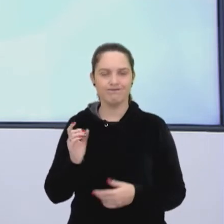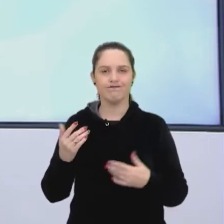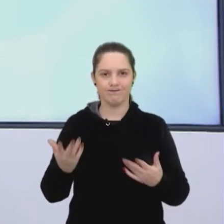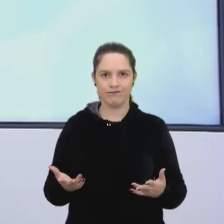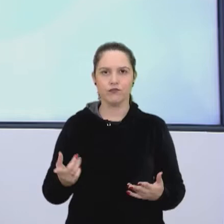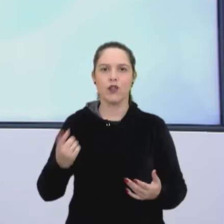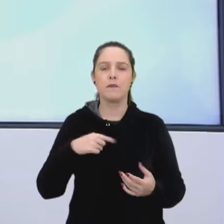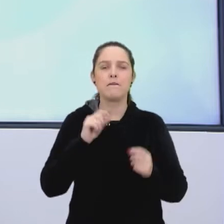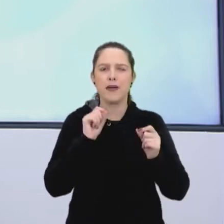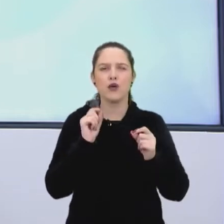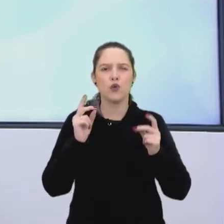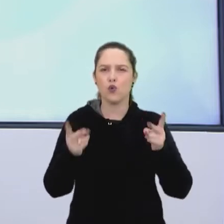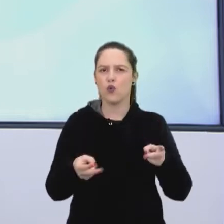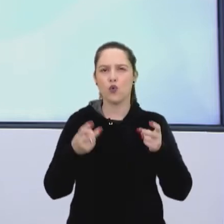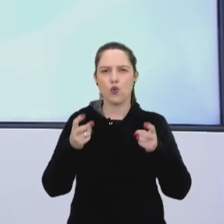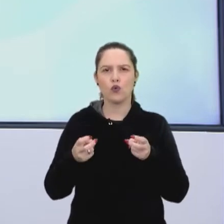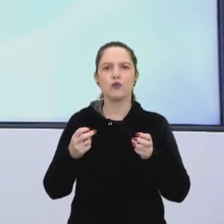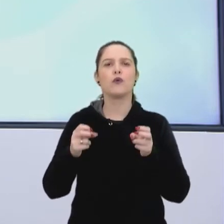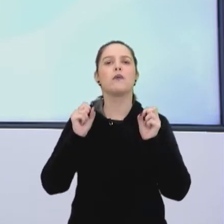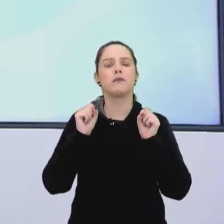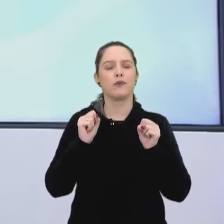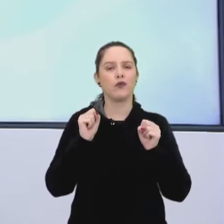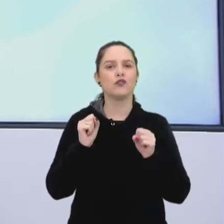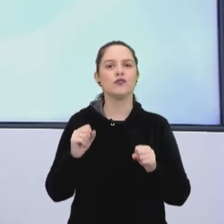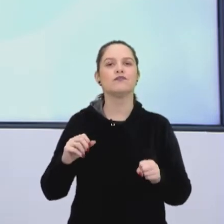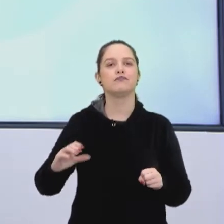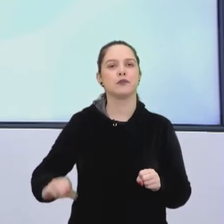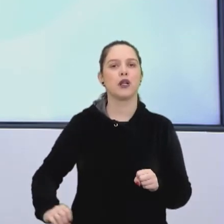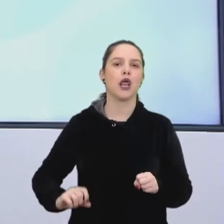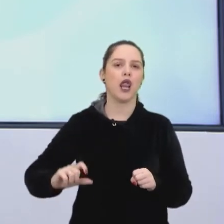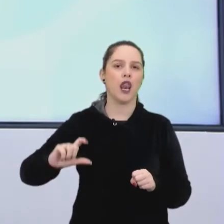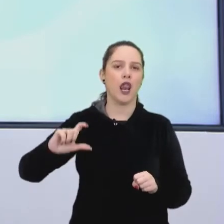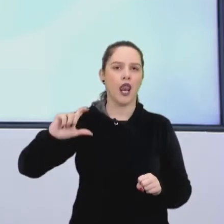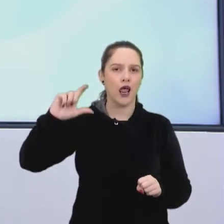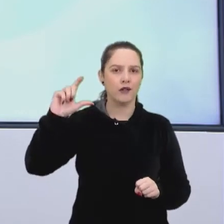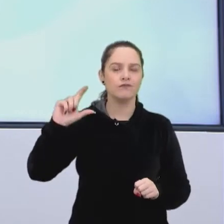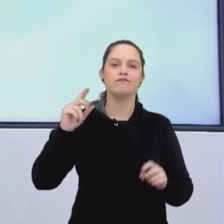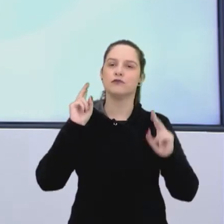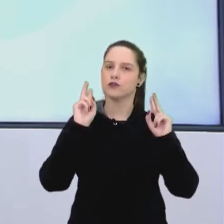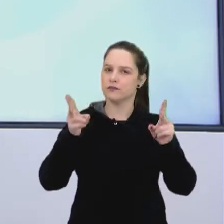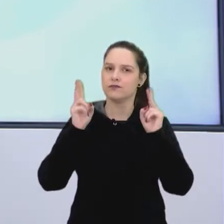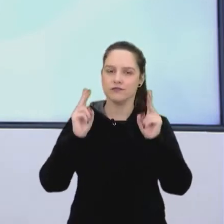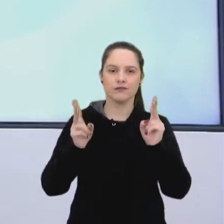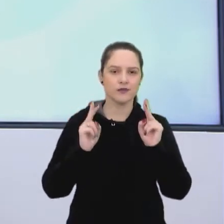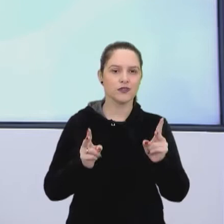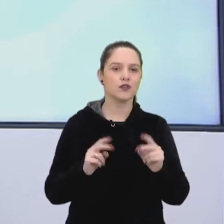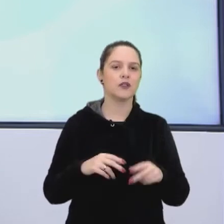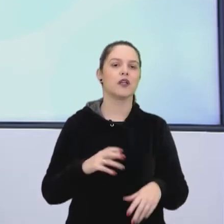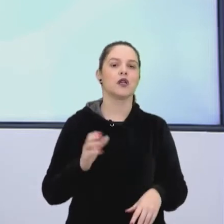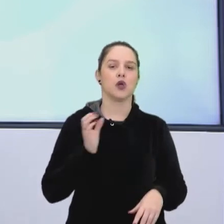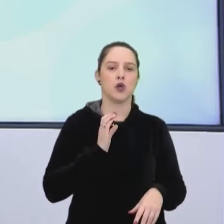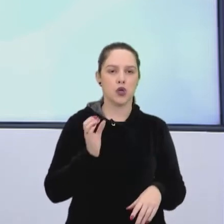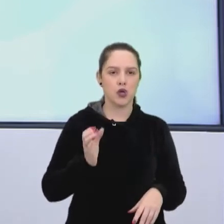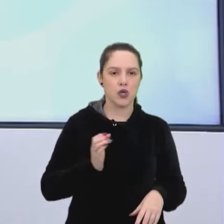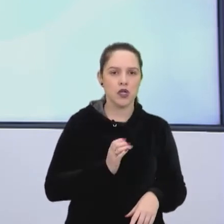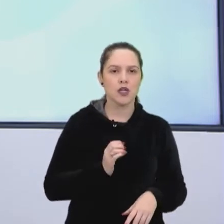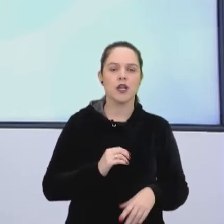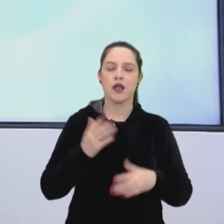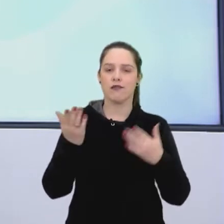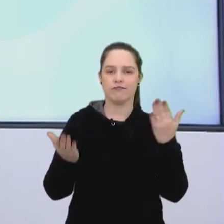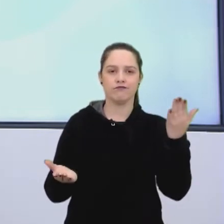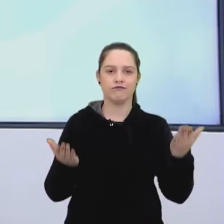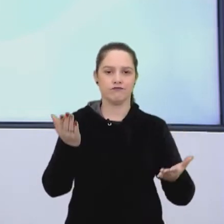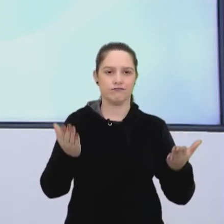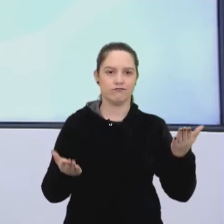de consumo, porque se os países pobres consumirem no mesmo patamar dos países ricos, vai haver um desequilíbrio